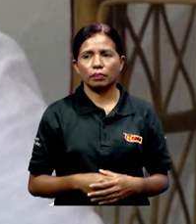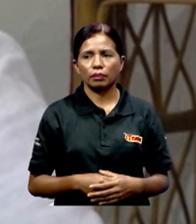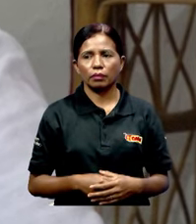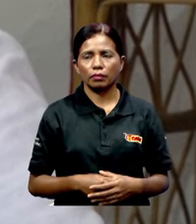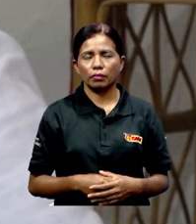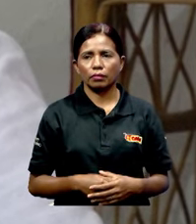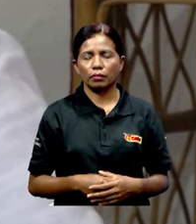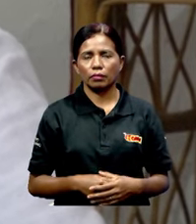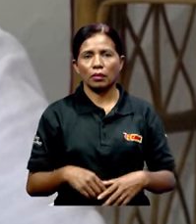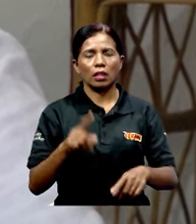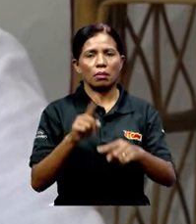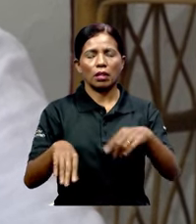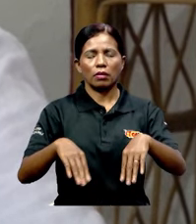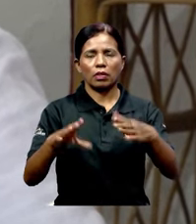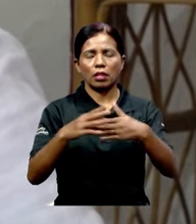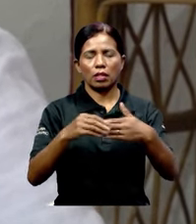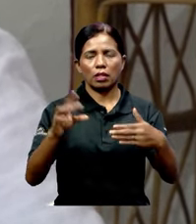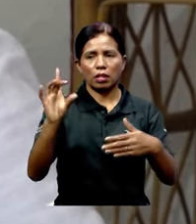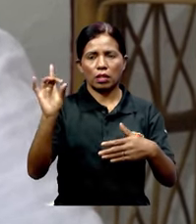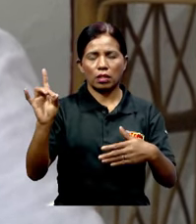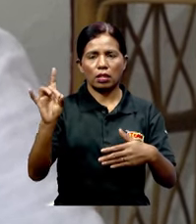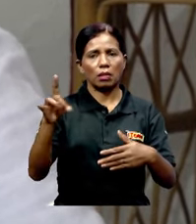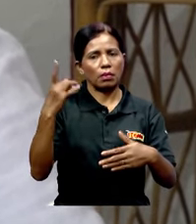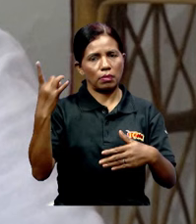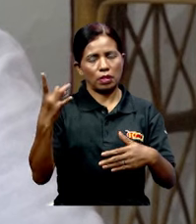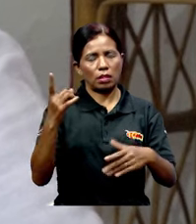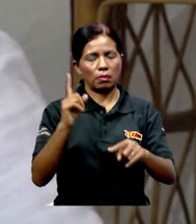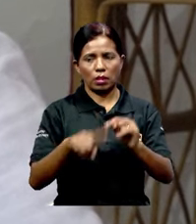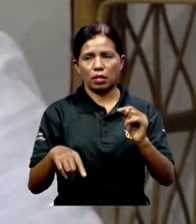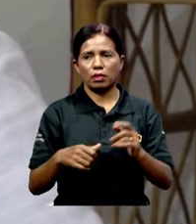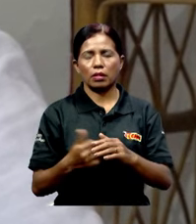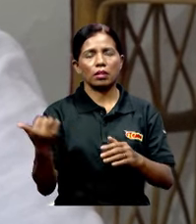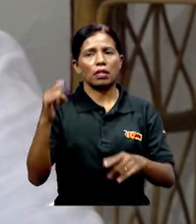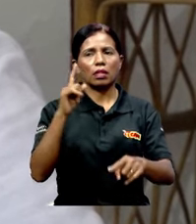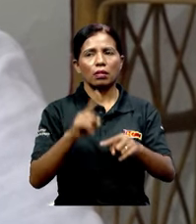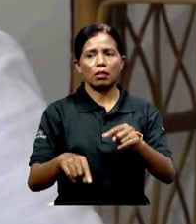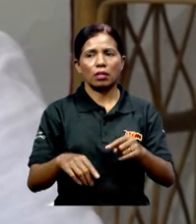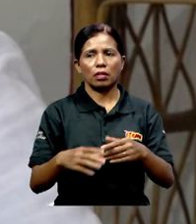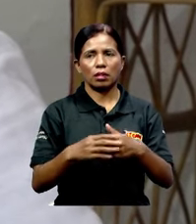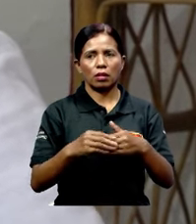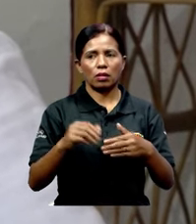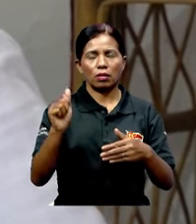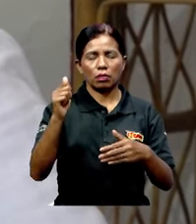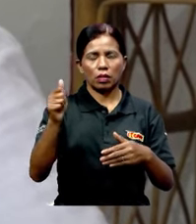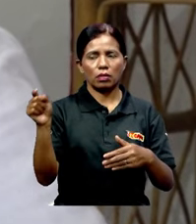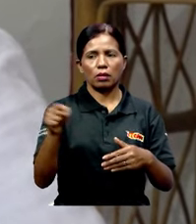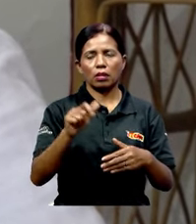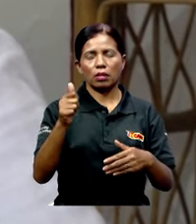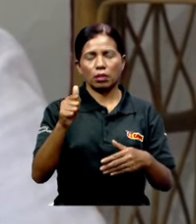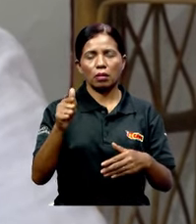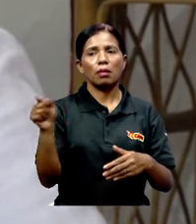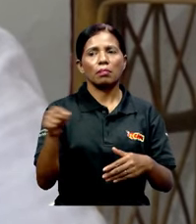se ira alfa lisunga creative furak se o label fã liu 8-10% ou se for em preço do